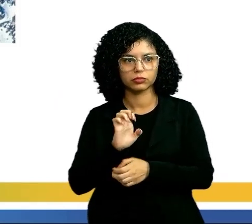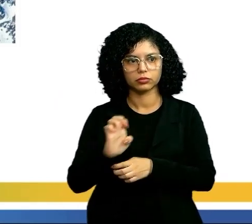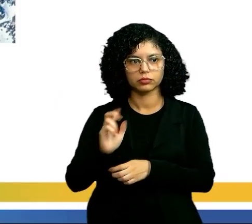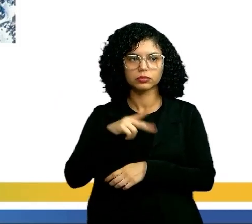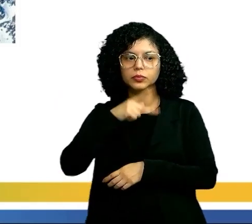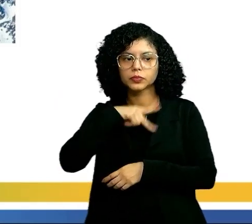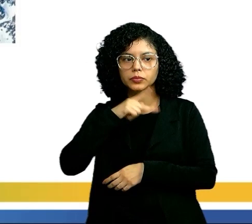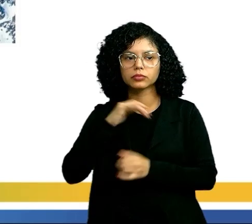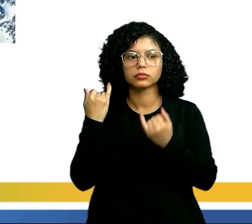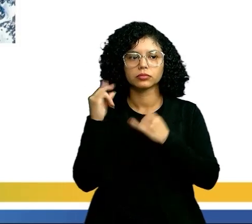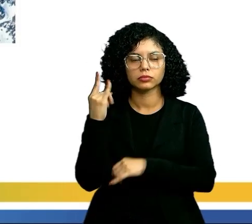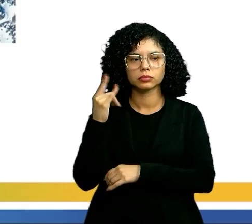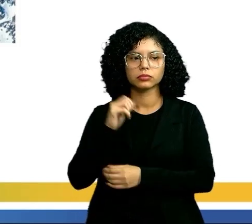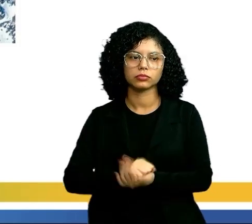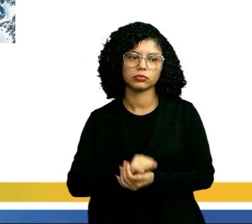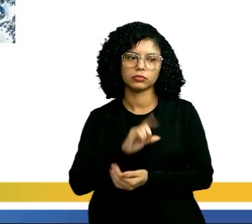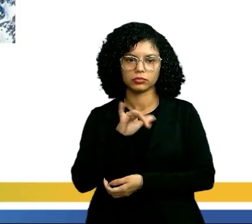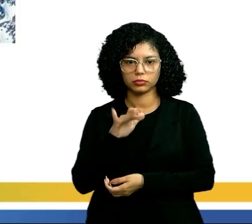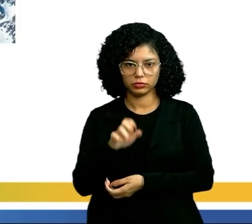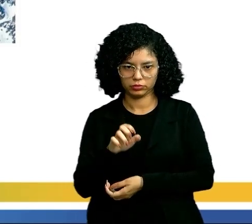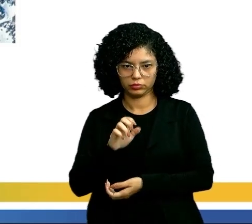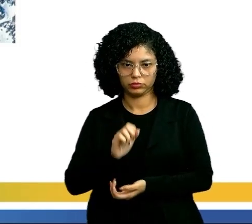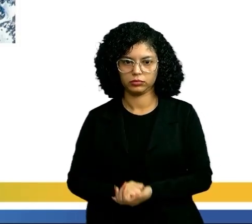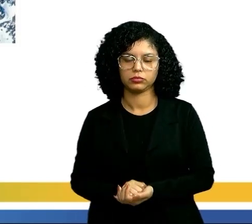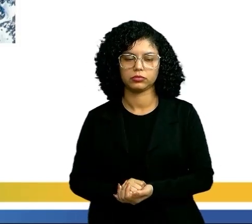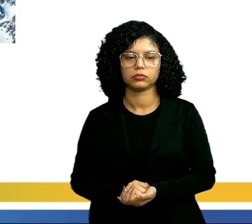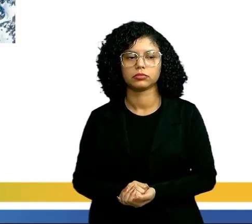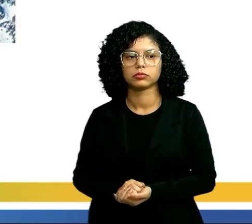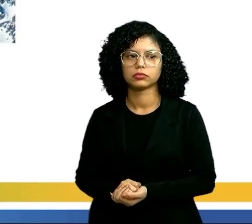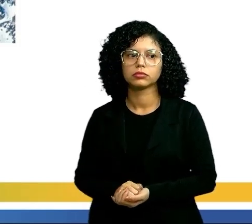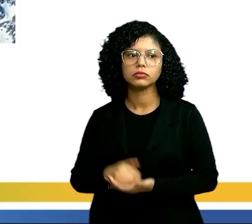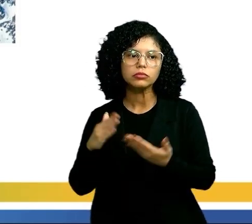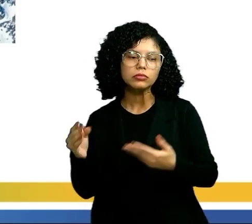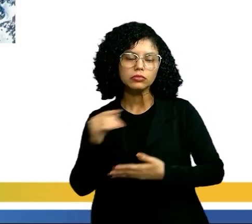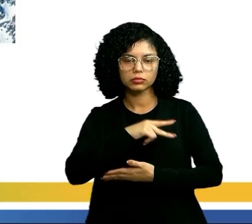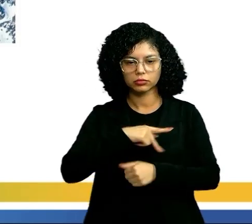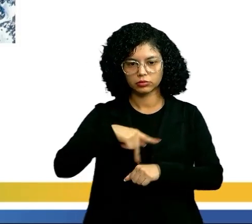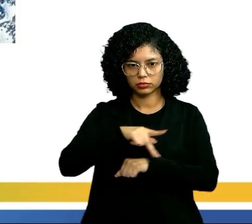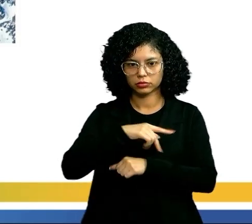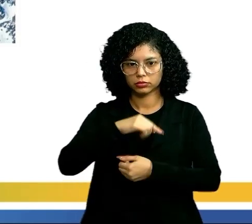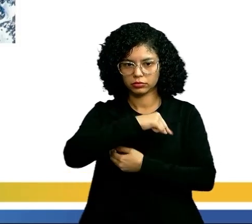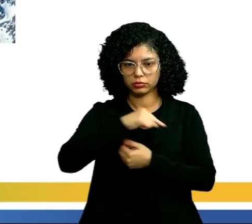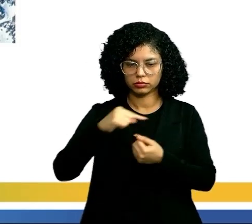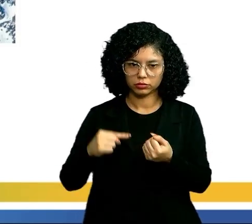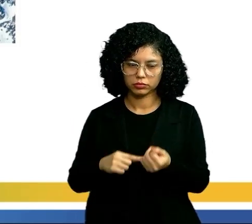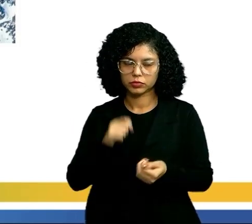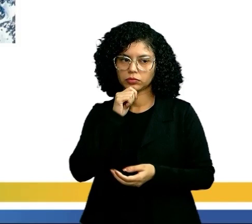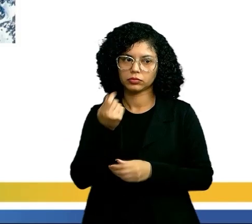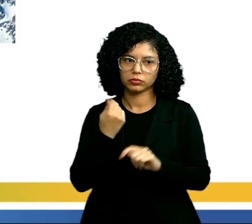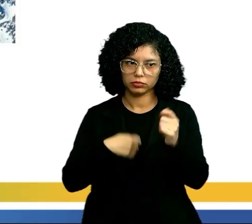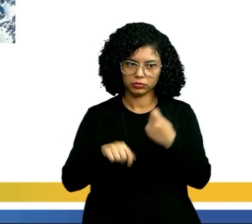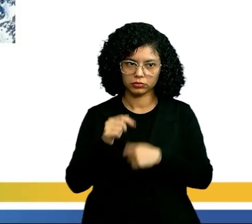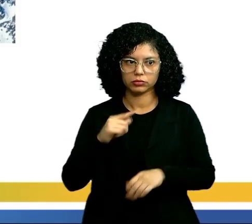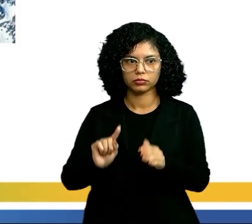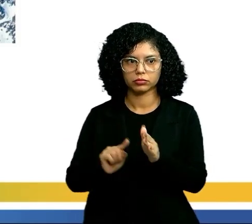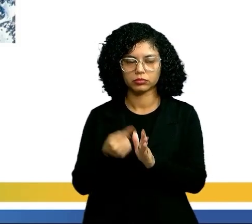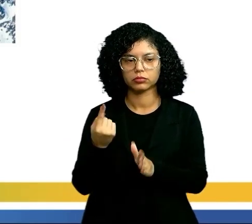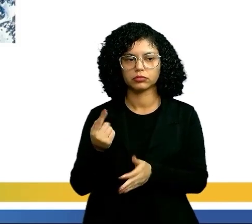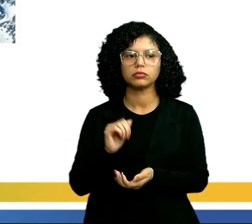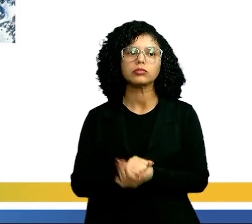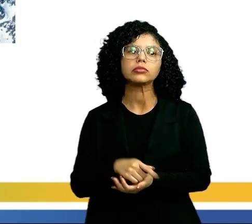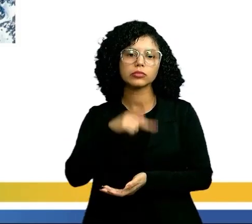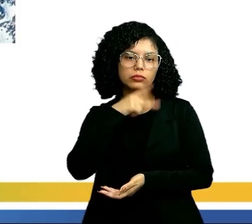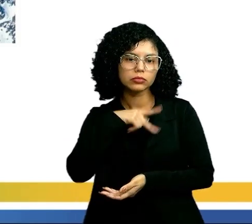Equador, Peru, Bolívia e Chile. Esses países possuem também economia primária. O Peru,